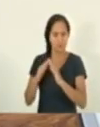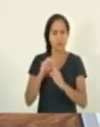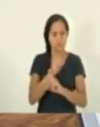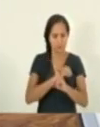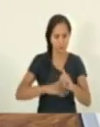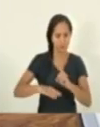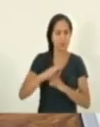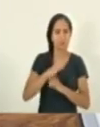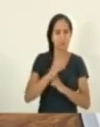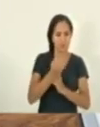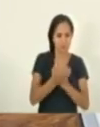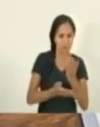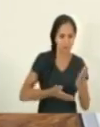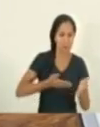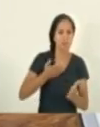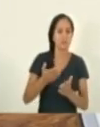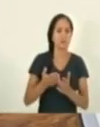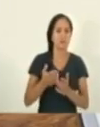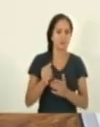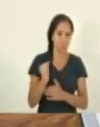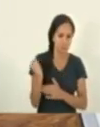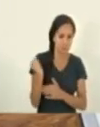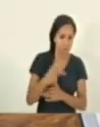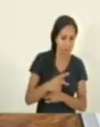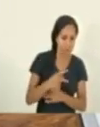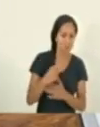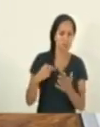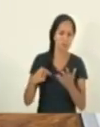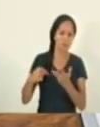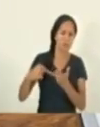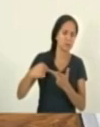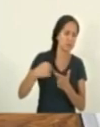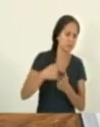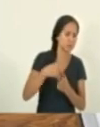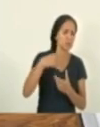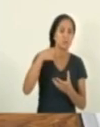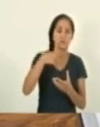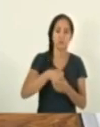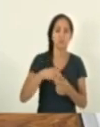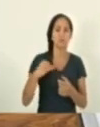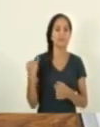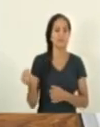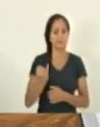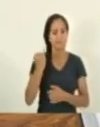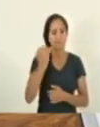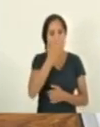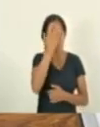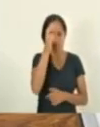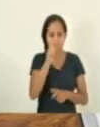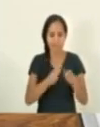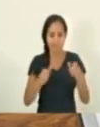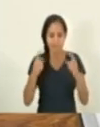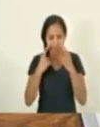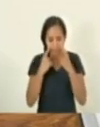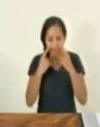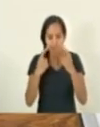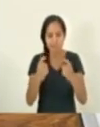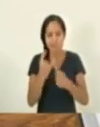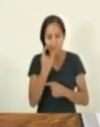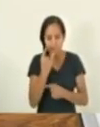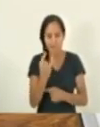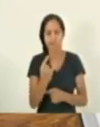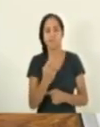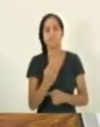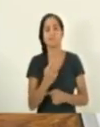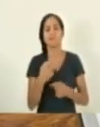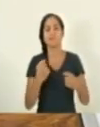social, previdências e tudo mais. Então, assim, é fundamental que as pessoas se interessem em